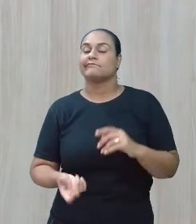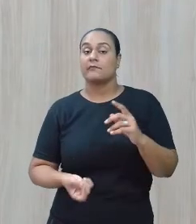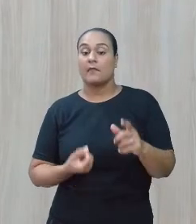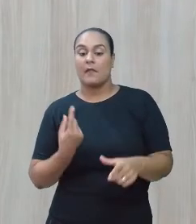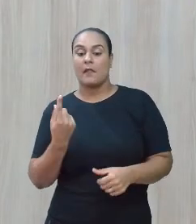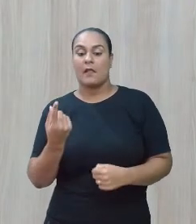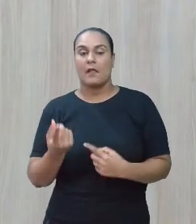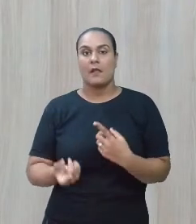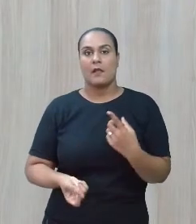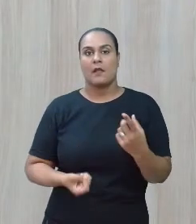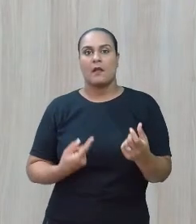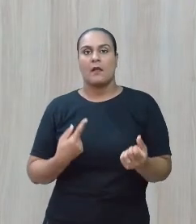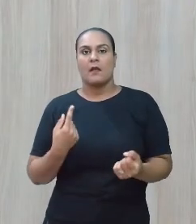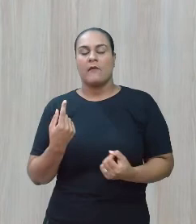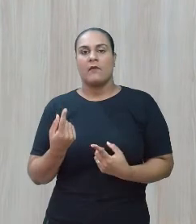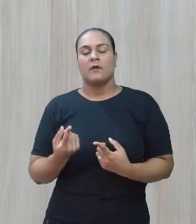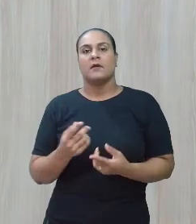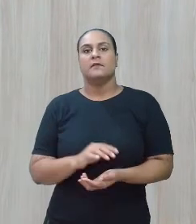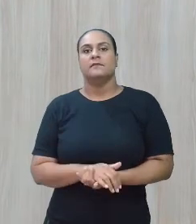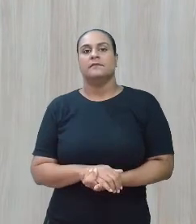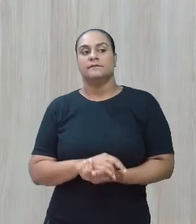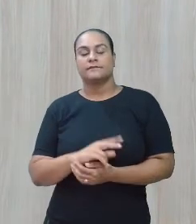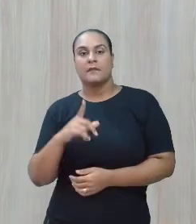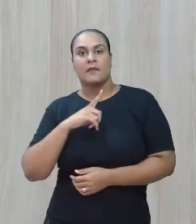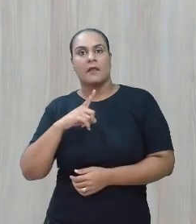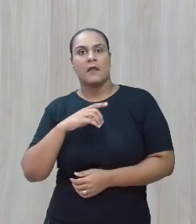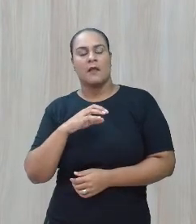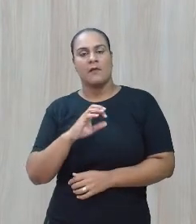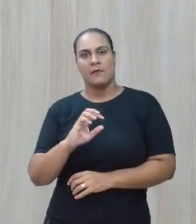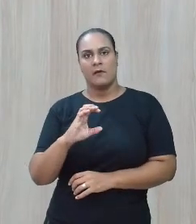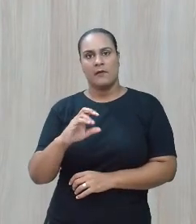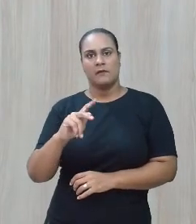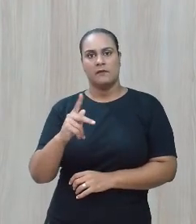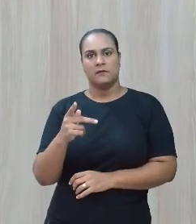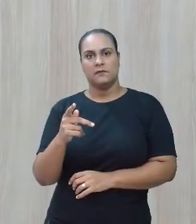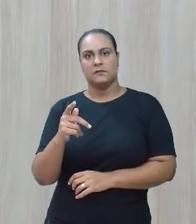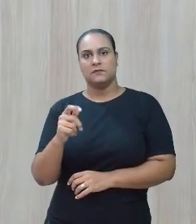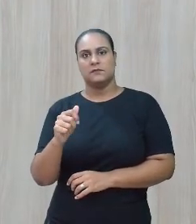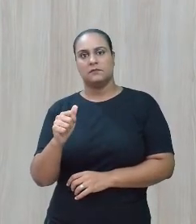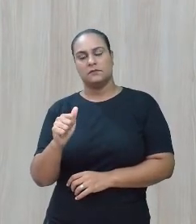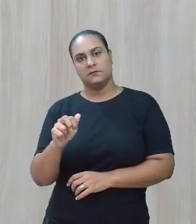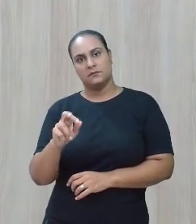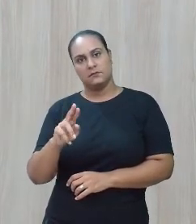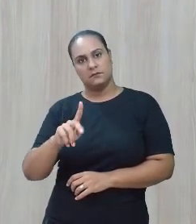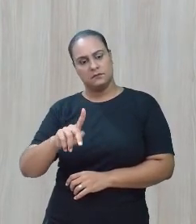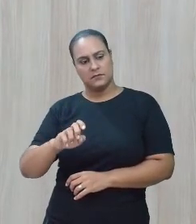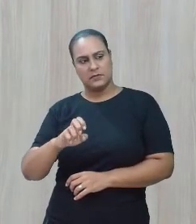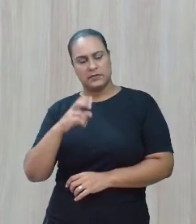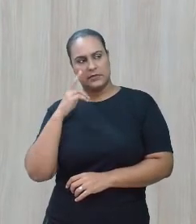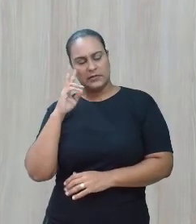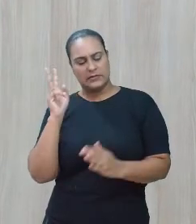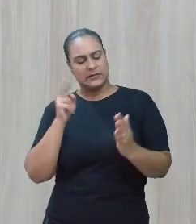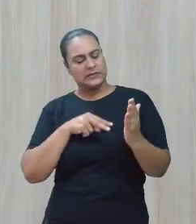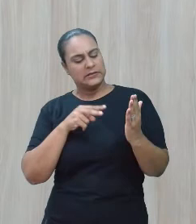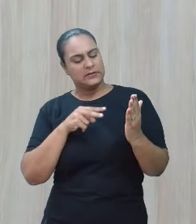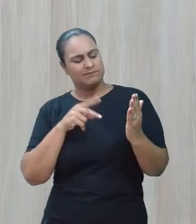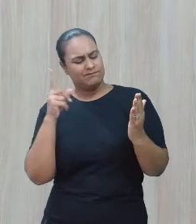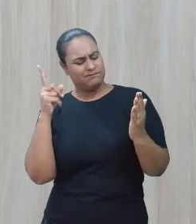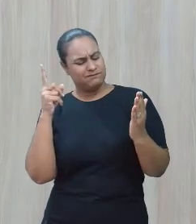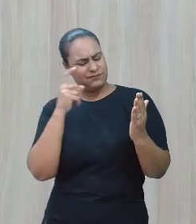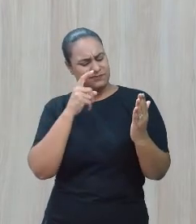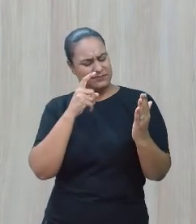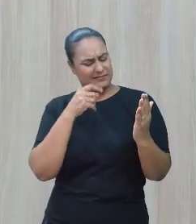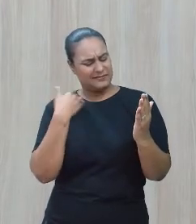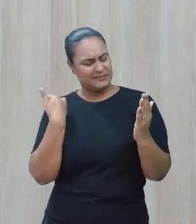vezes, olhamos uma charge e achamos que é tão complexa E aí não nos